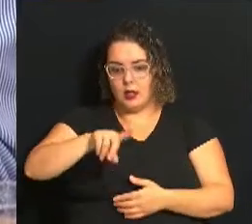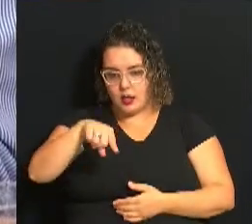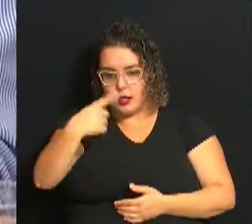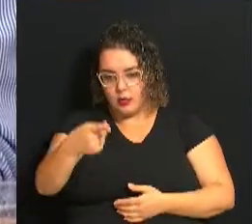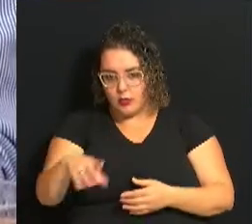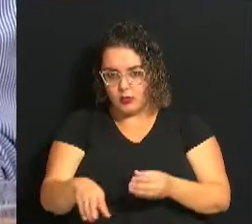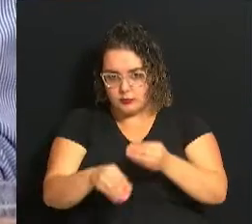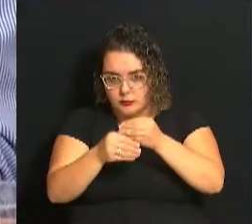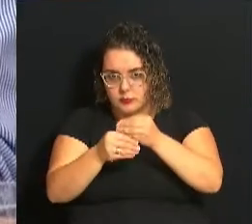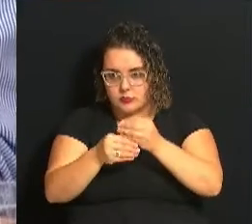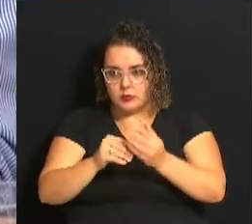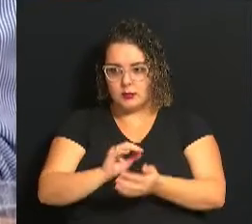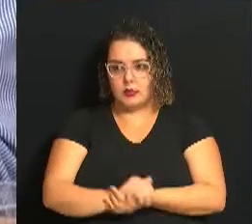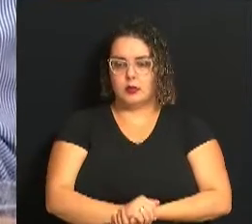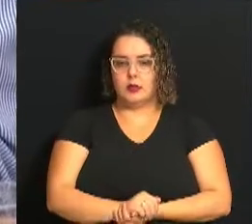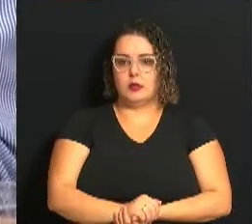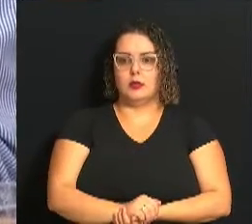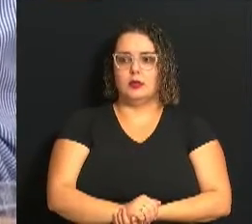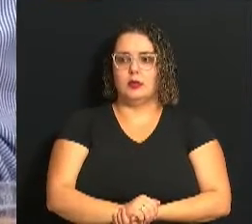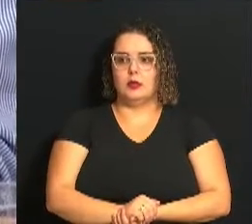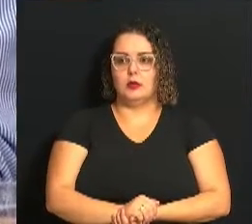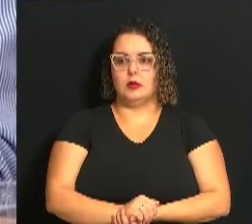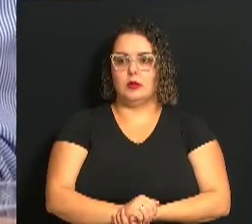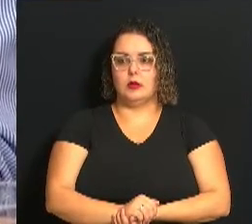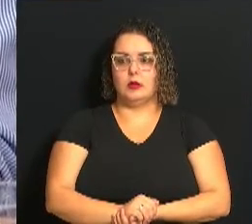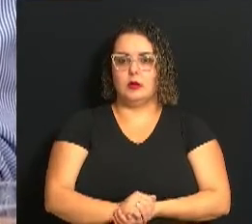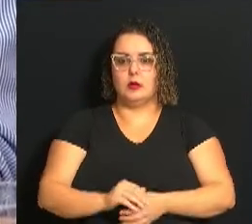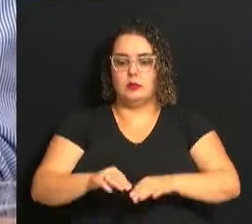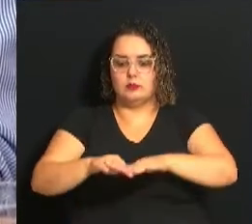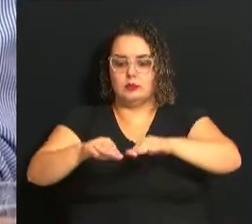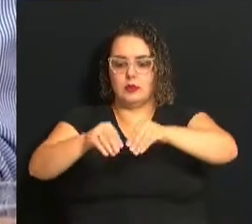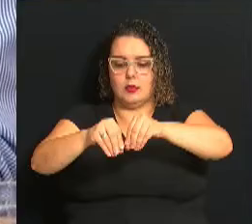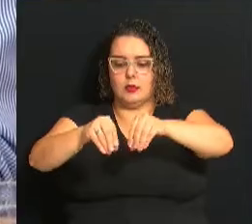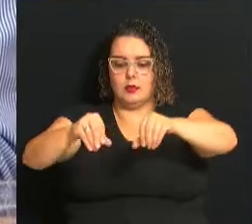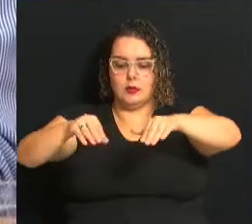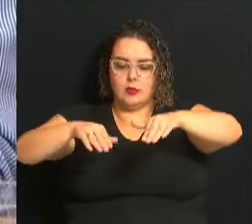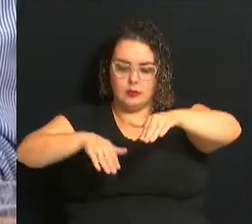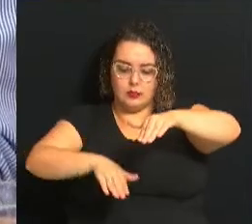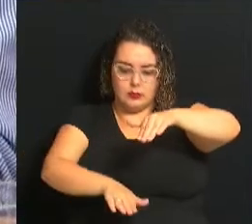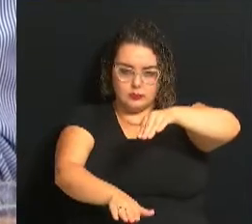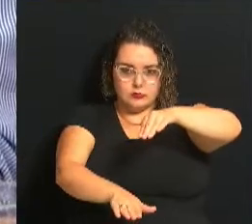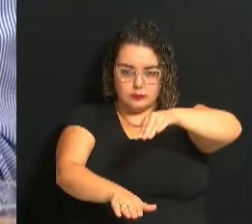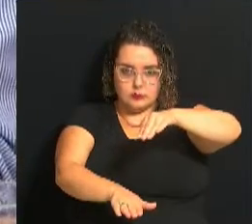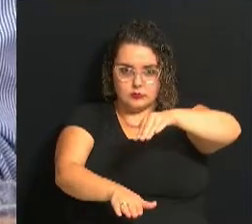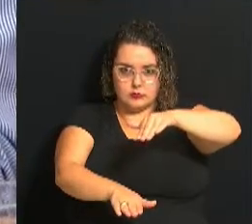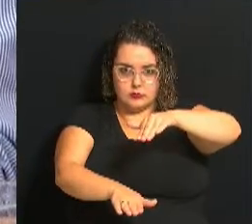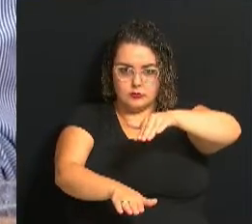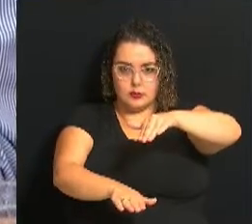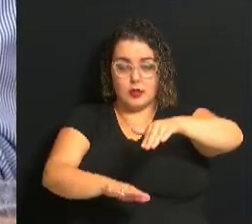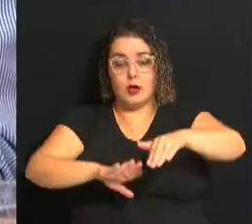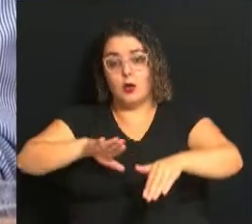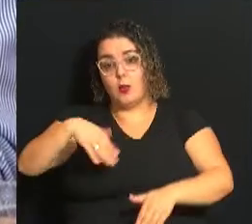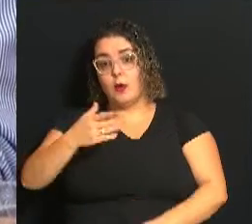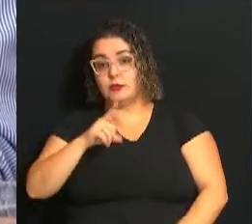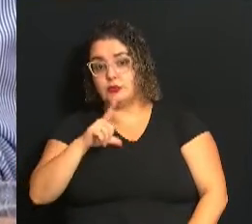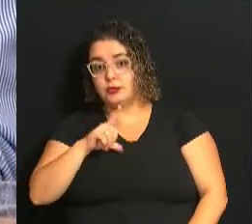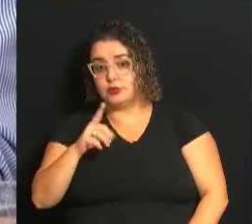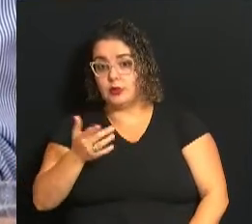relação ao subsolo, que é uma necessidade quando você tem, por exemplo,